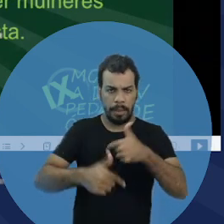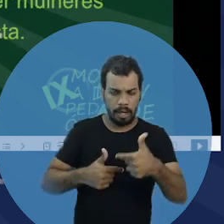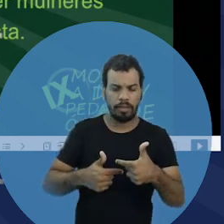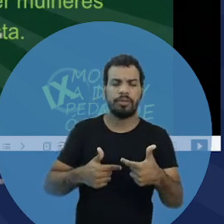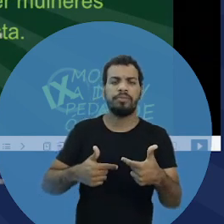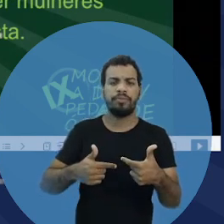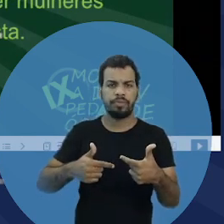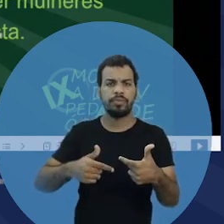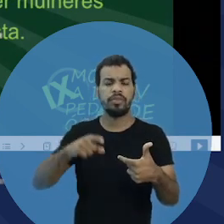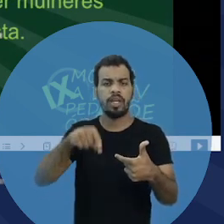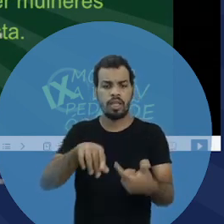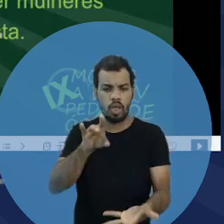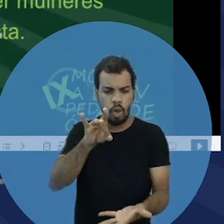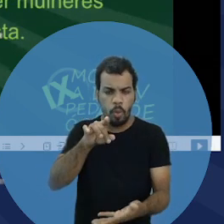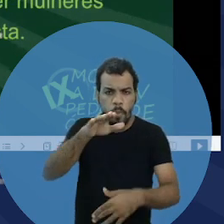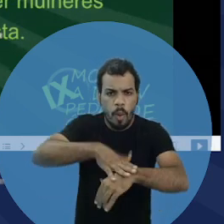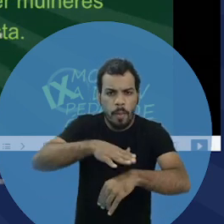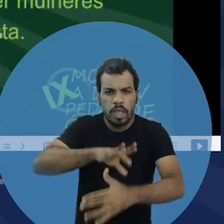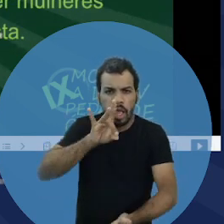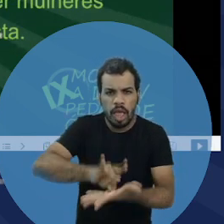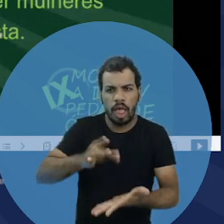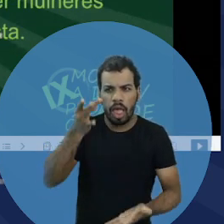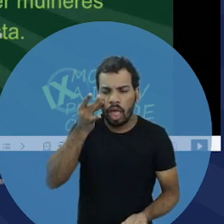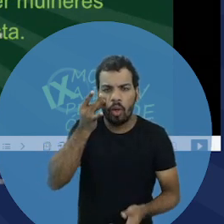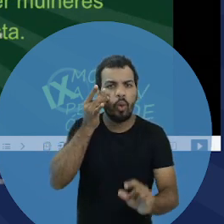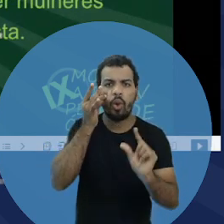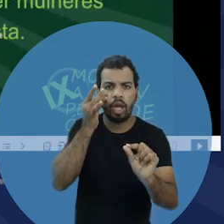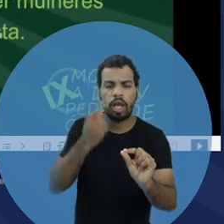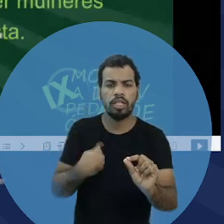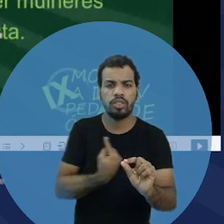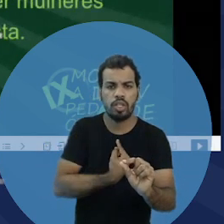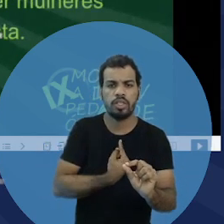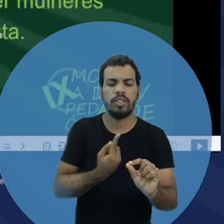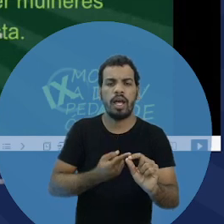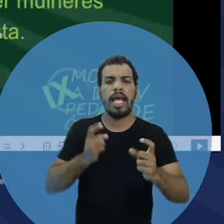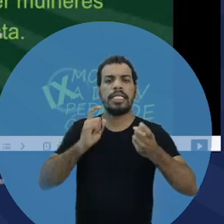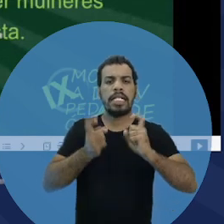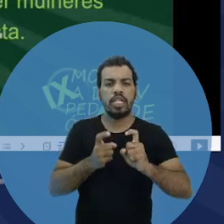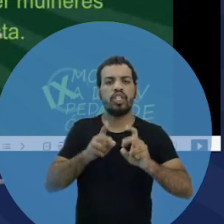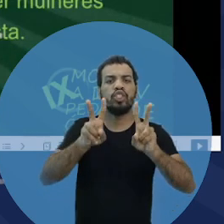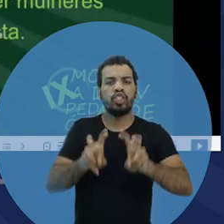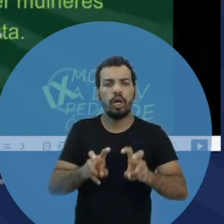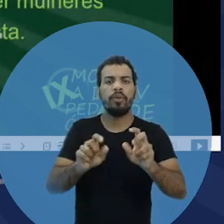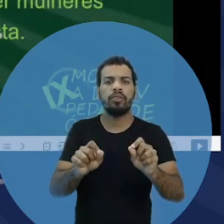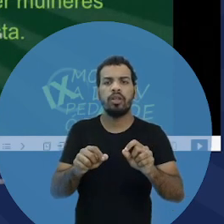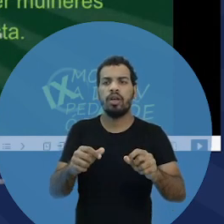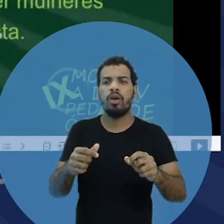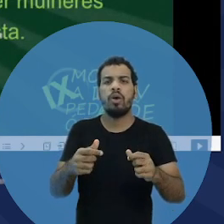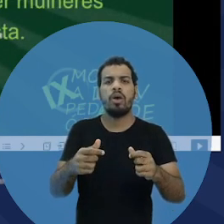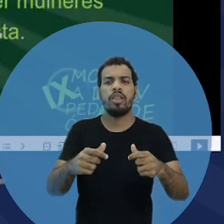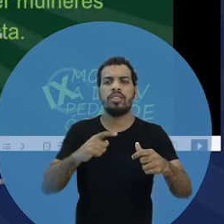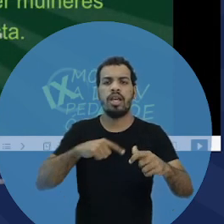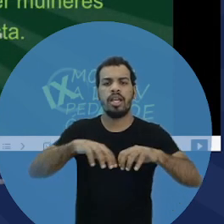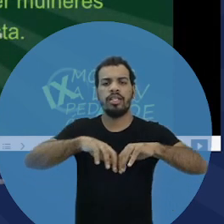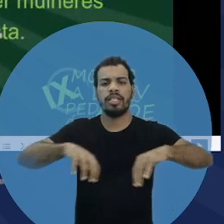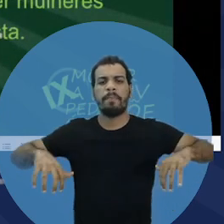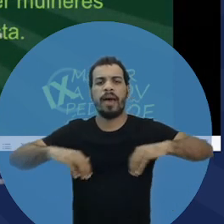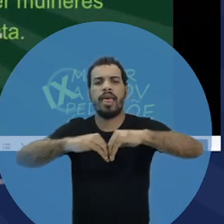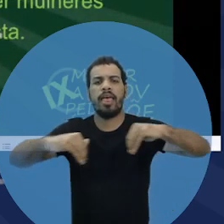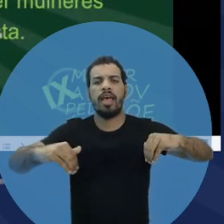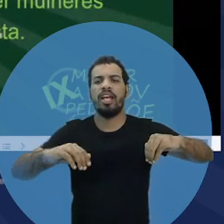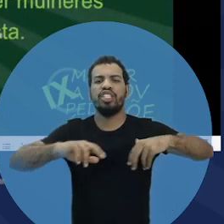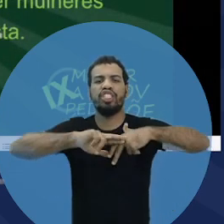realidade em que a gente discute sobre o recorte de gênero e raça. Um outro